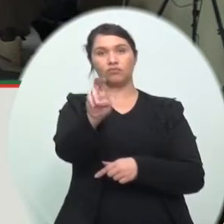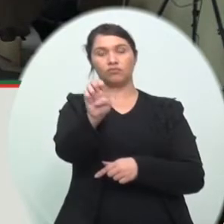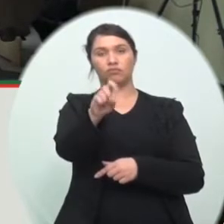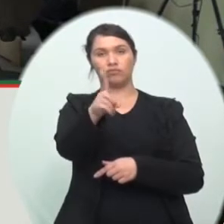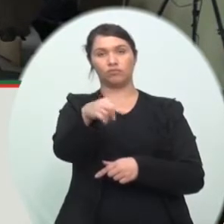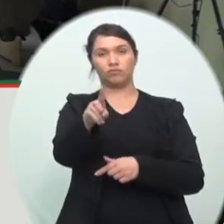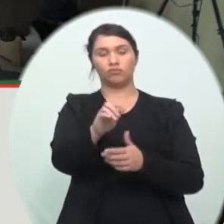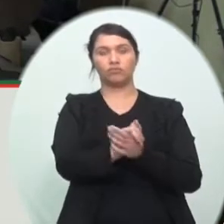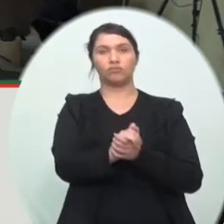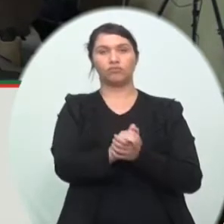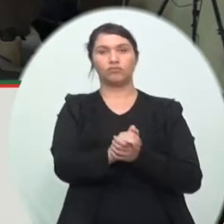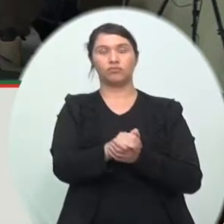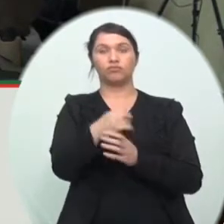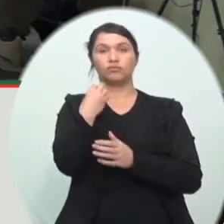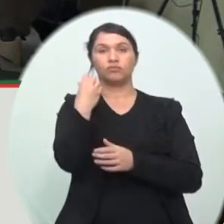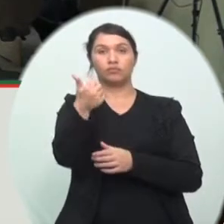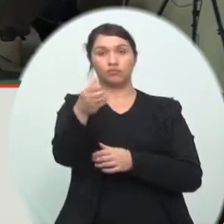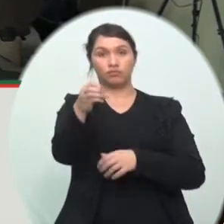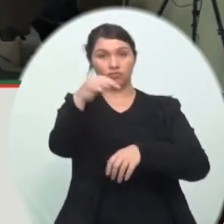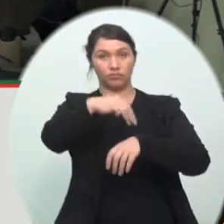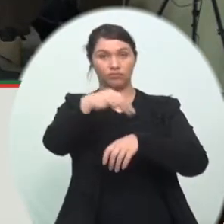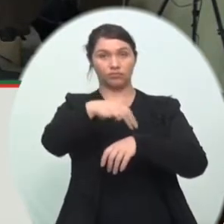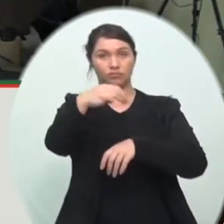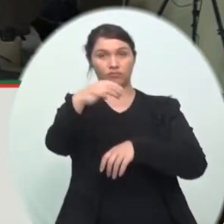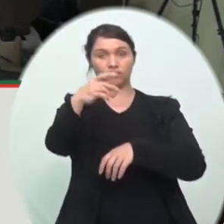Vossa Excelência dispõe de 10 minutos.